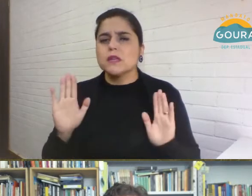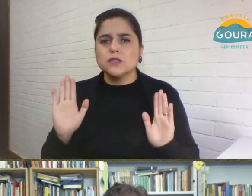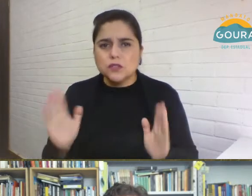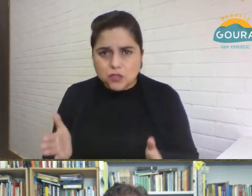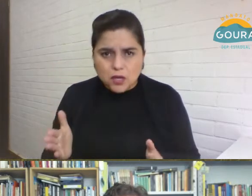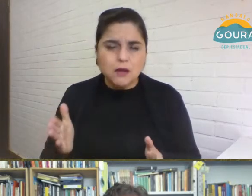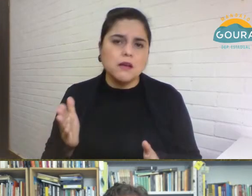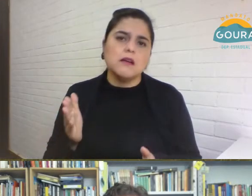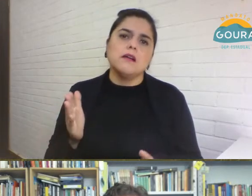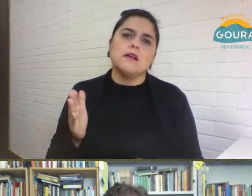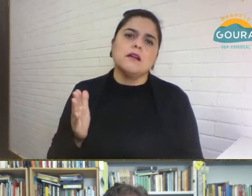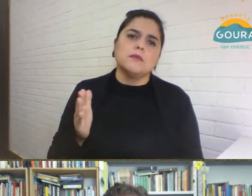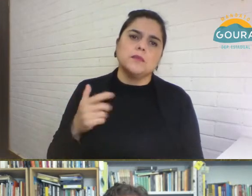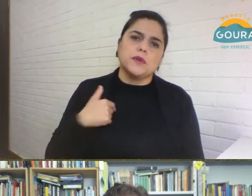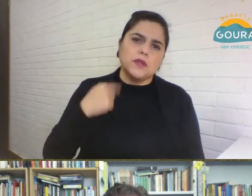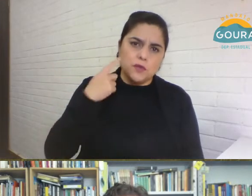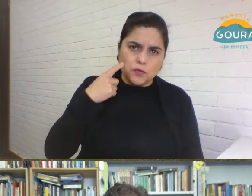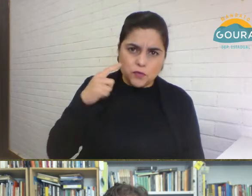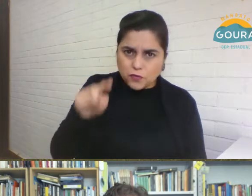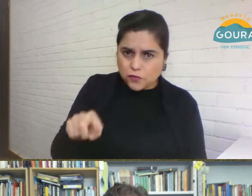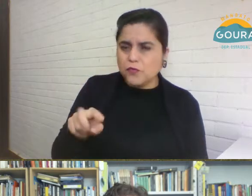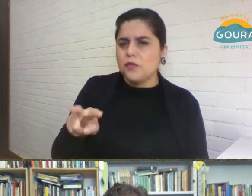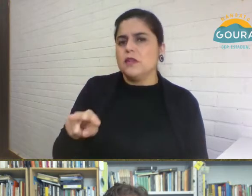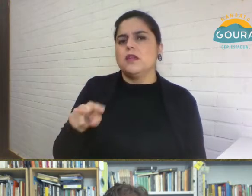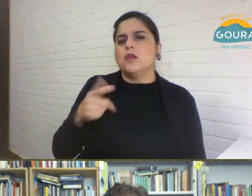fui conhecendo pelo relato dos colegas,